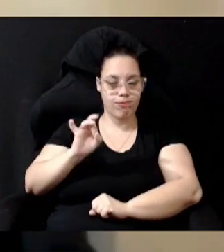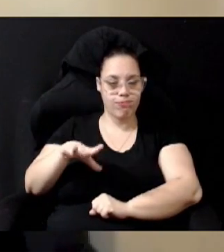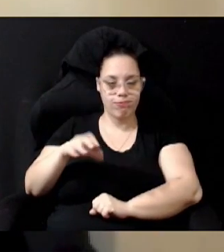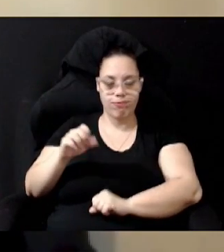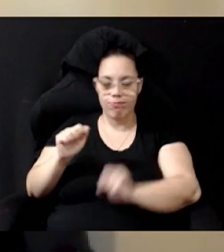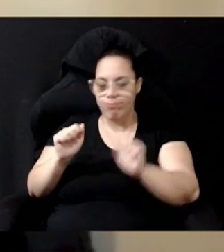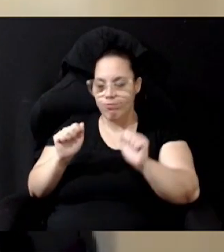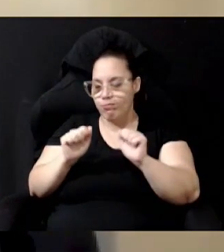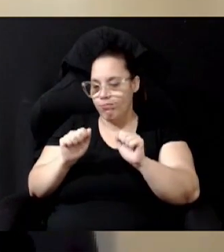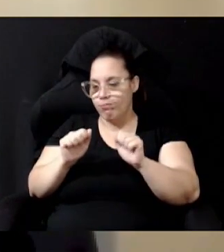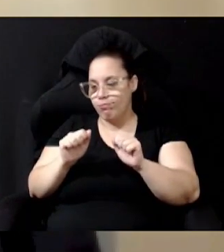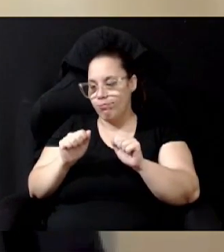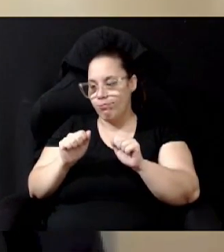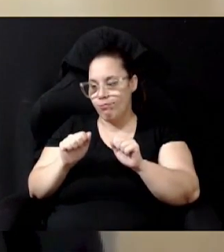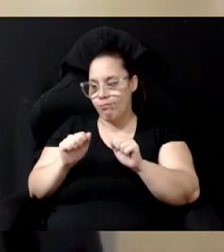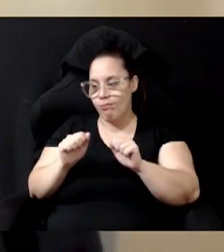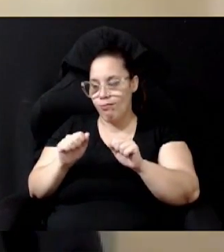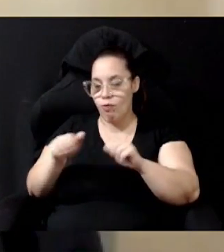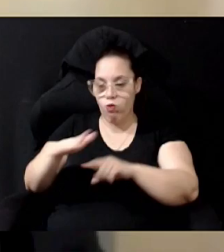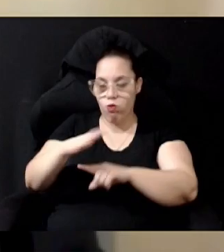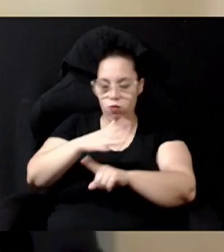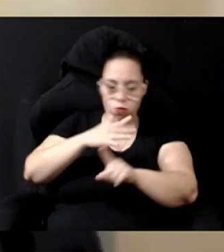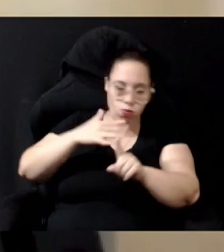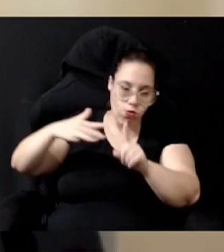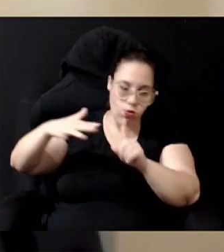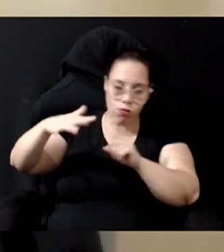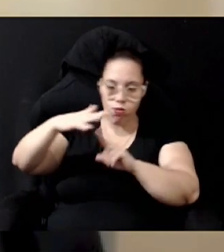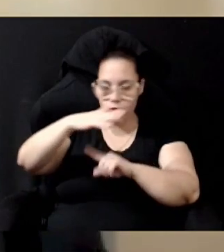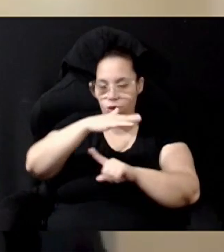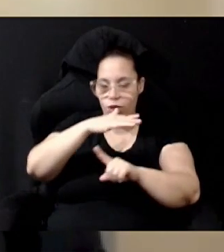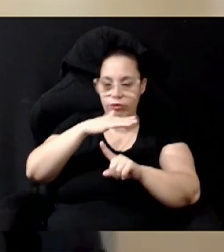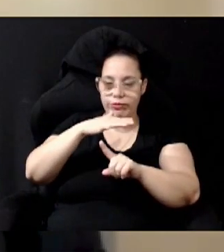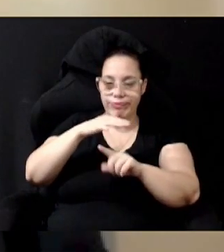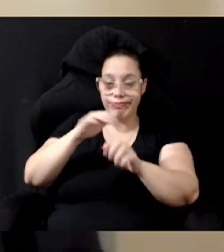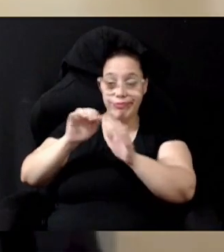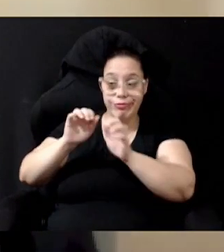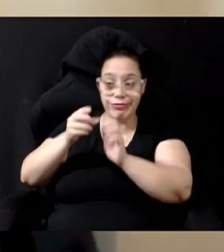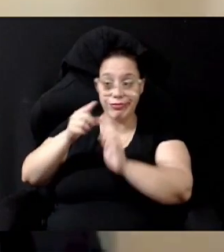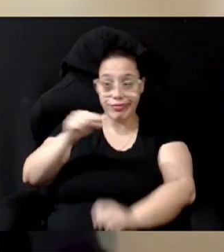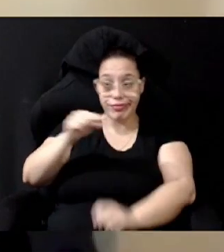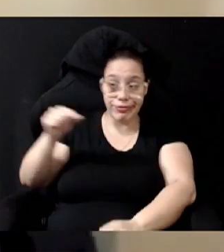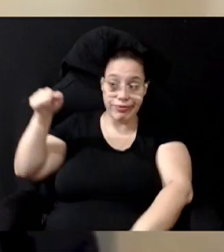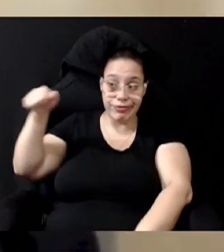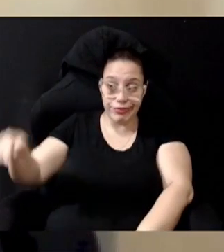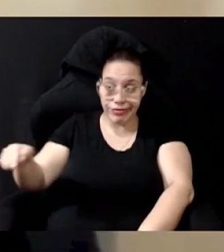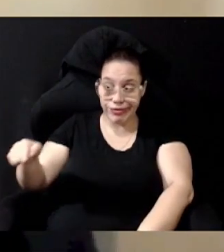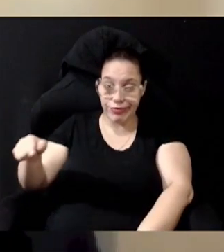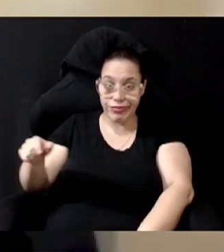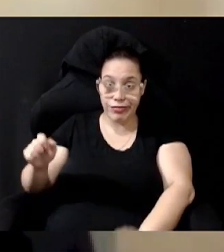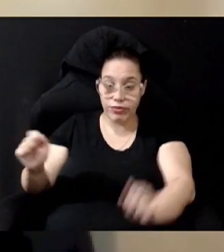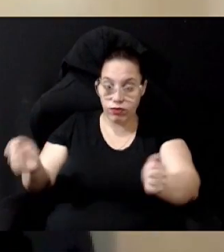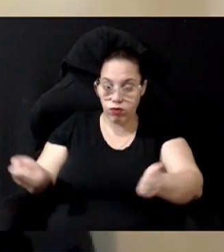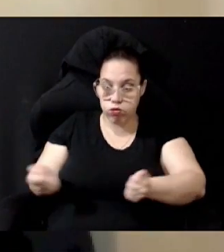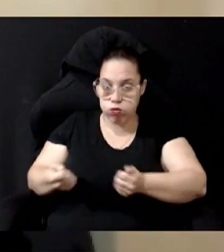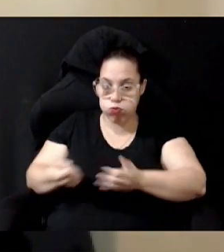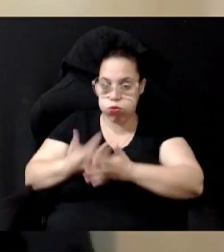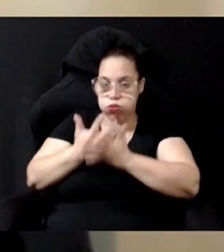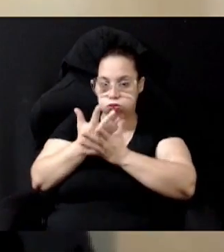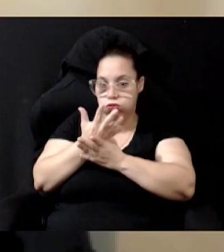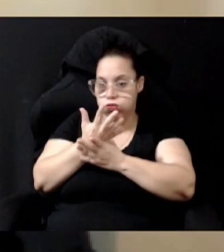fator ambiental, um fator externo que ative aquele grupo de genes e aí provoque a